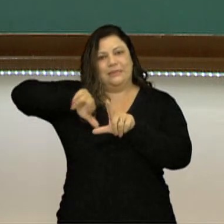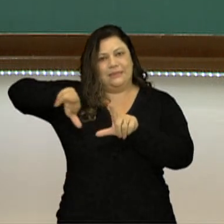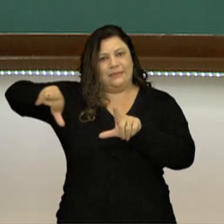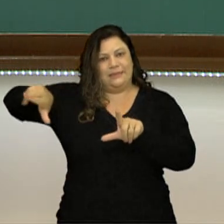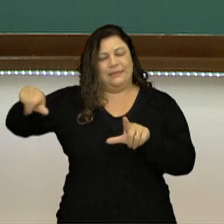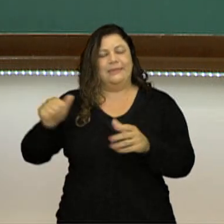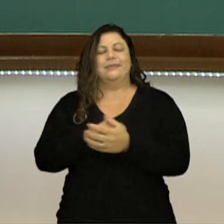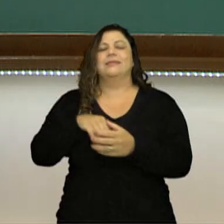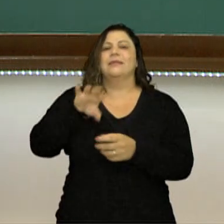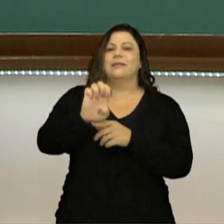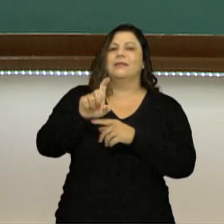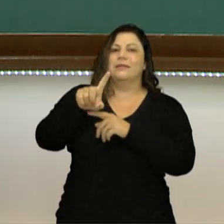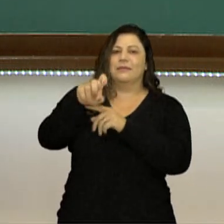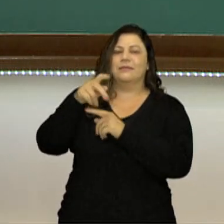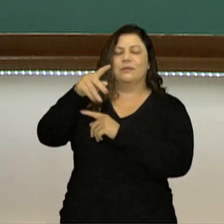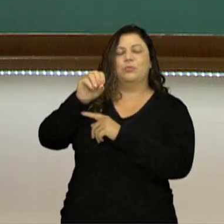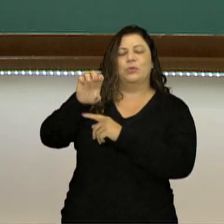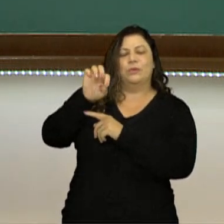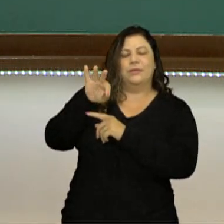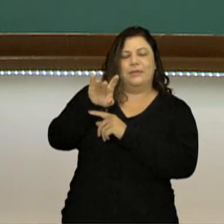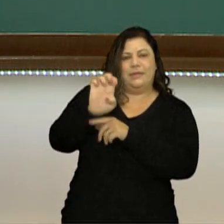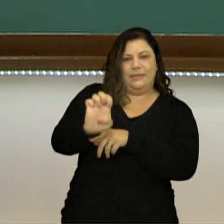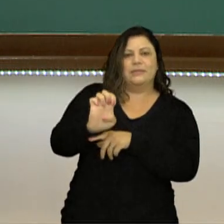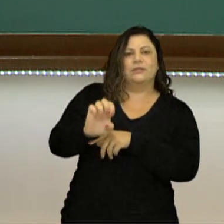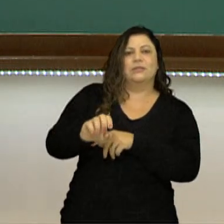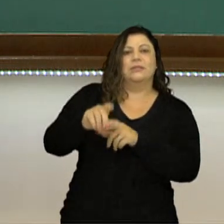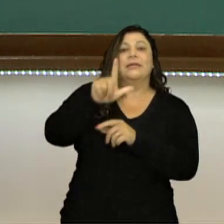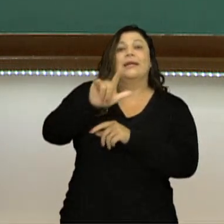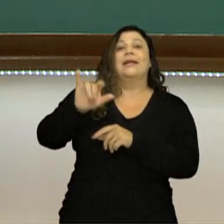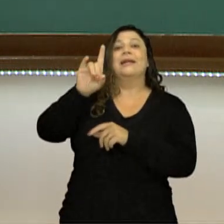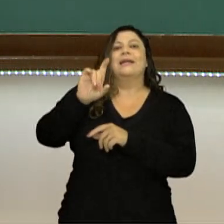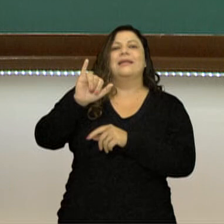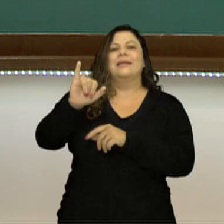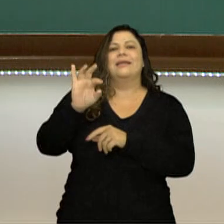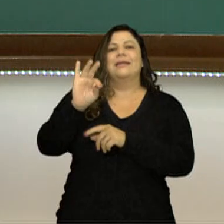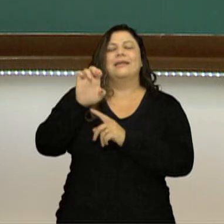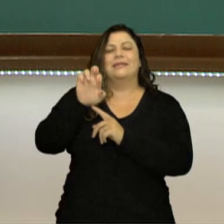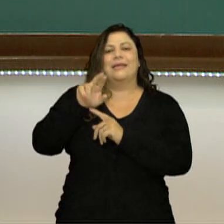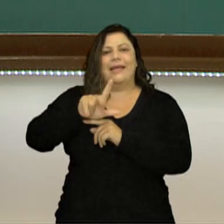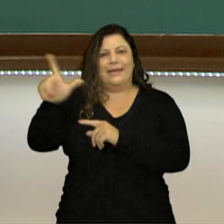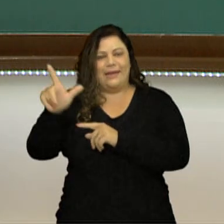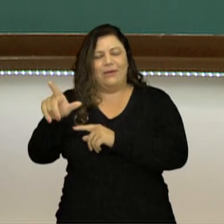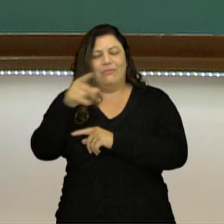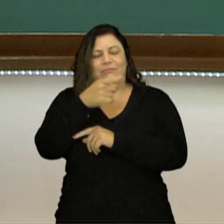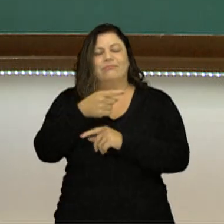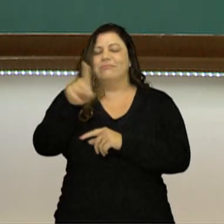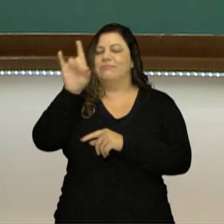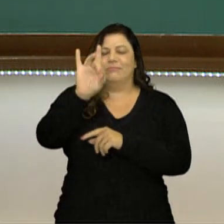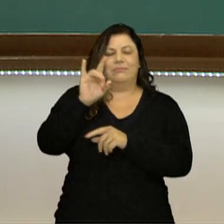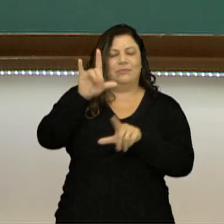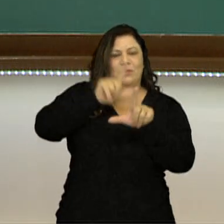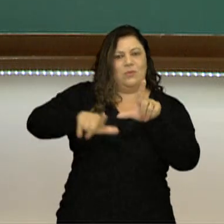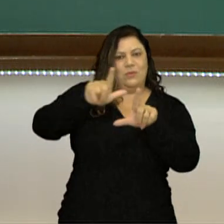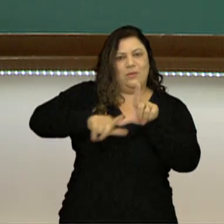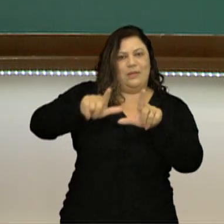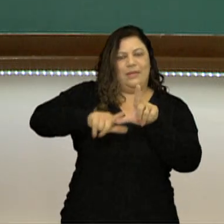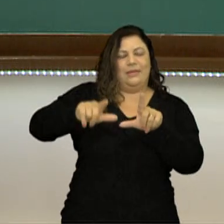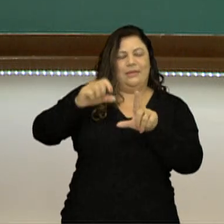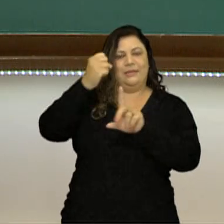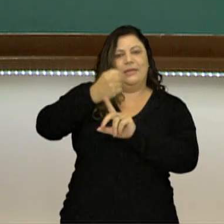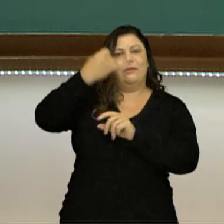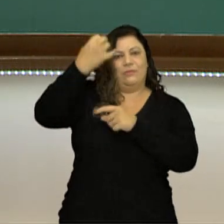seus expoentes eu vou chamar de parte literal. Tá? Então não é só a letra, é a letra e o expoente que vai em cima.